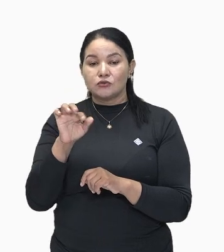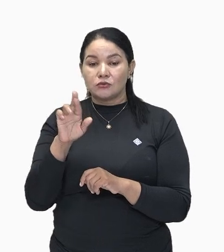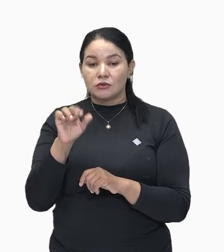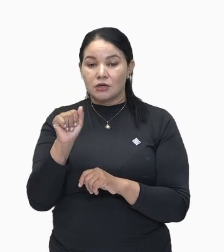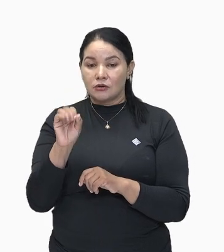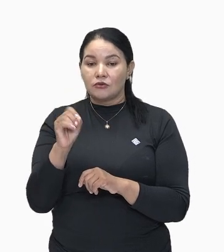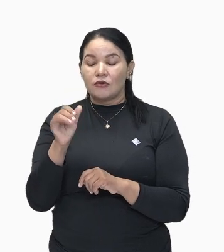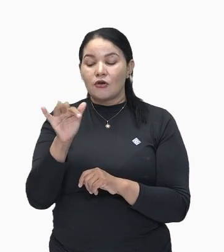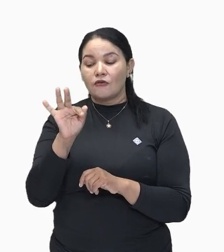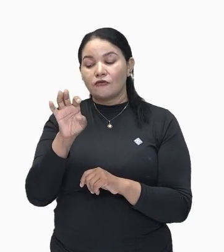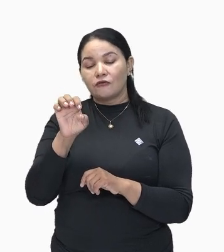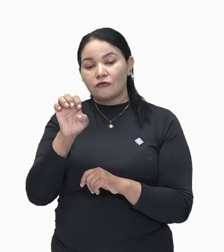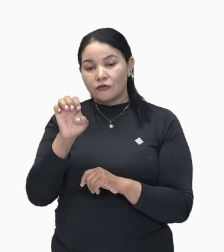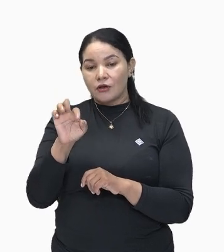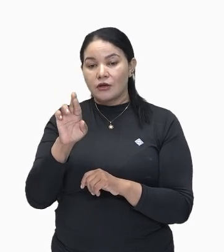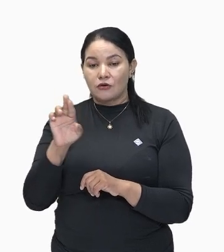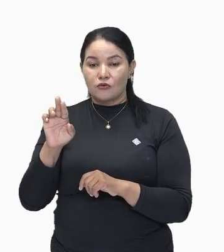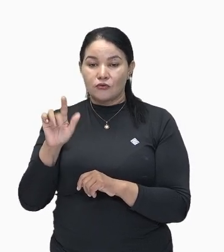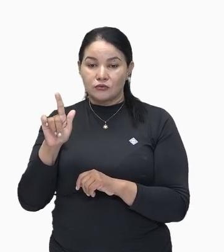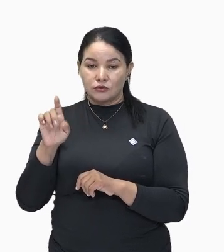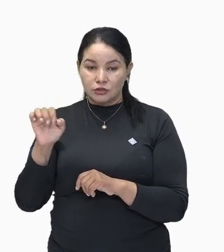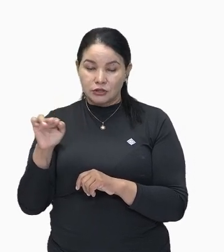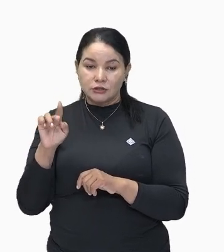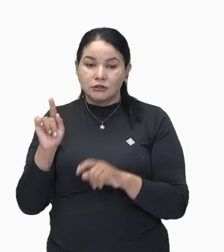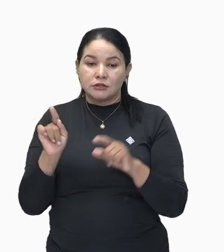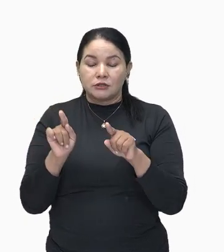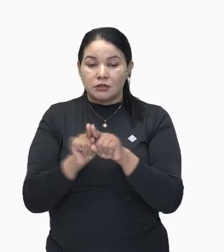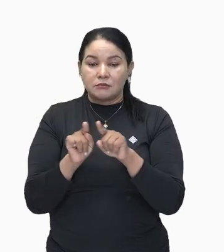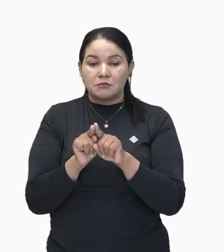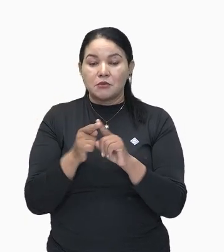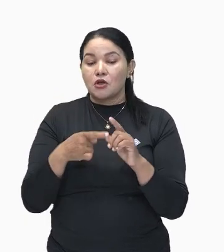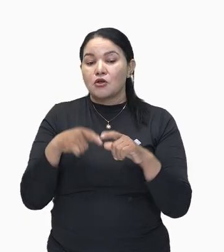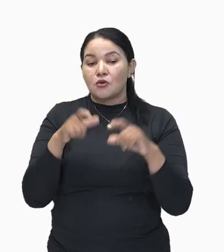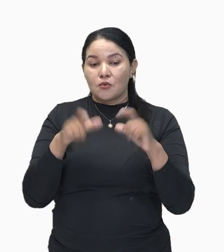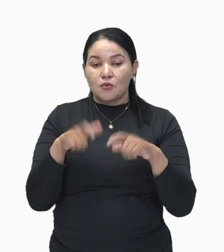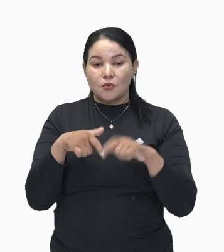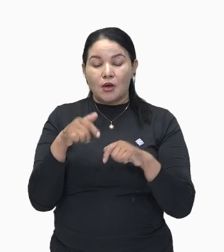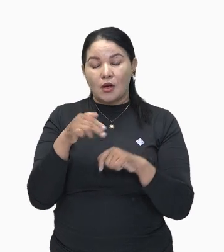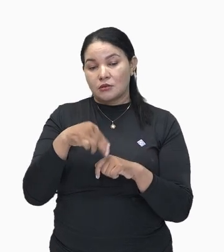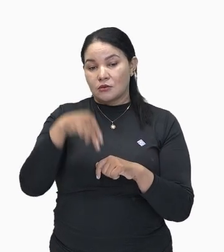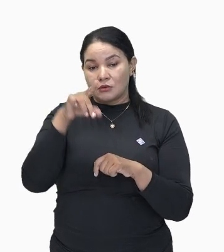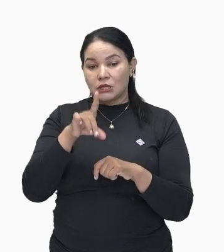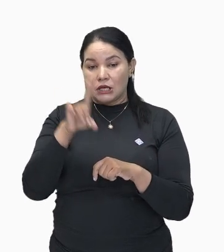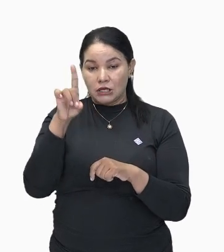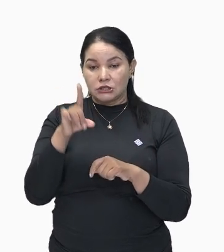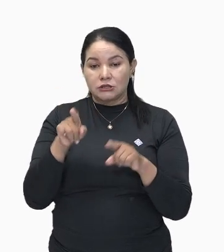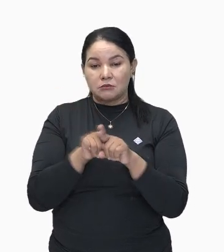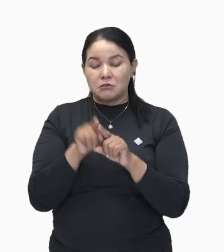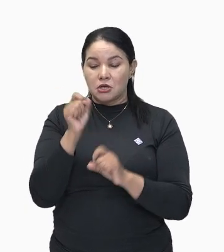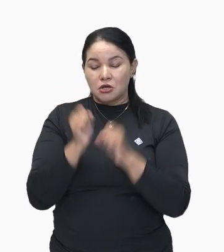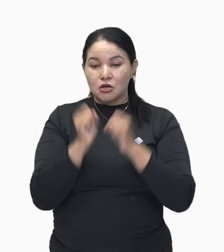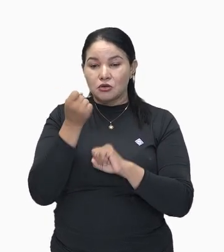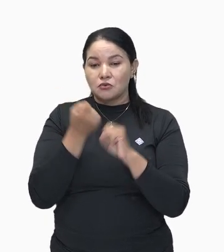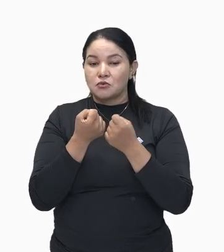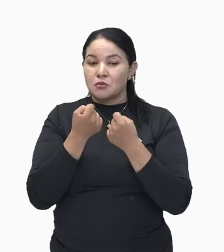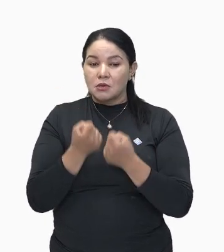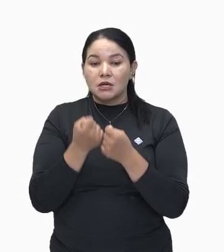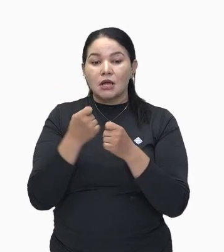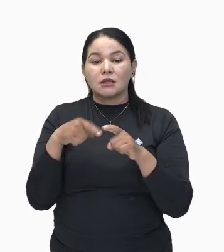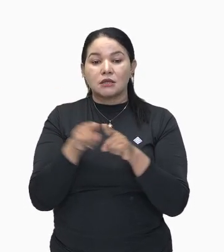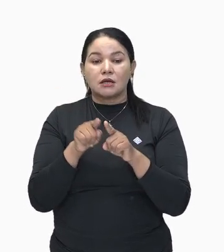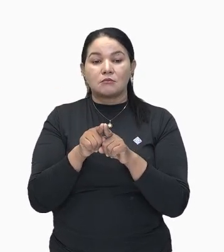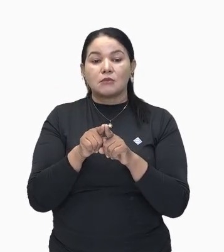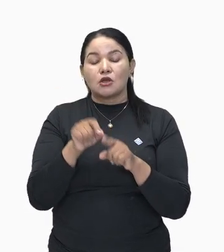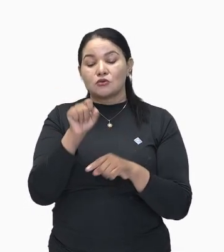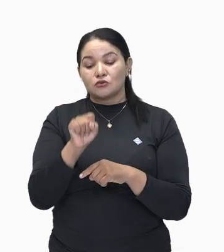siderúrgicas, as manufaturas, principalmente no Nordeste e no Meio-Oeste, com a indústria pesada, e também o Sul e o Oeste, né, que